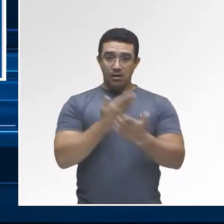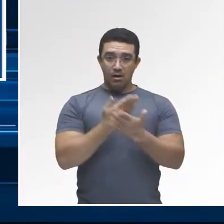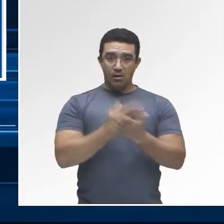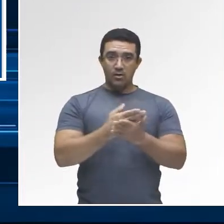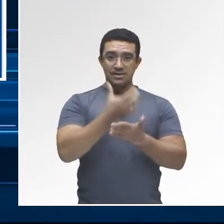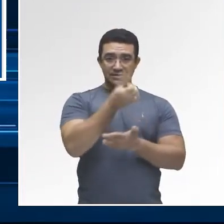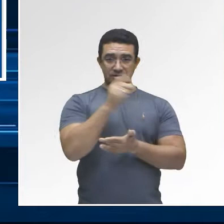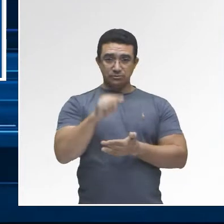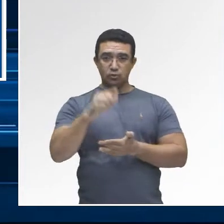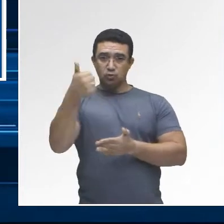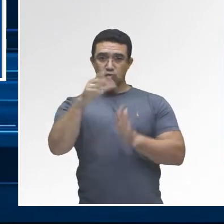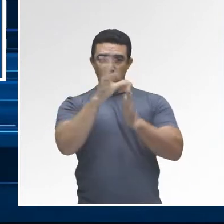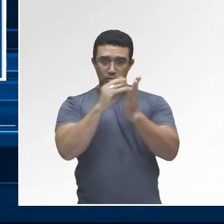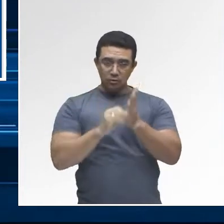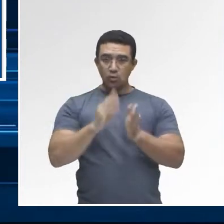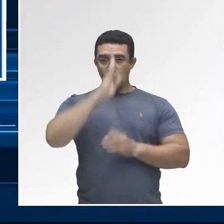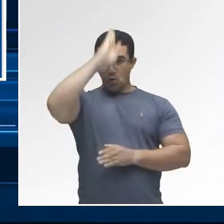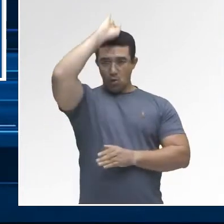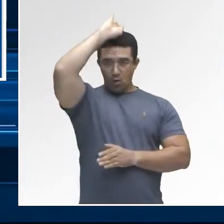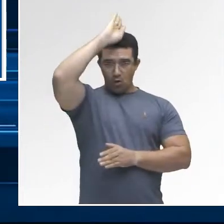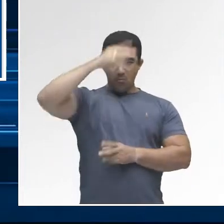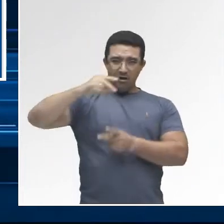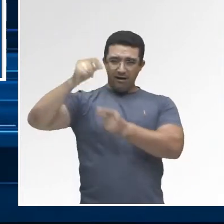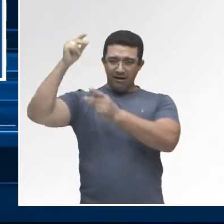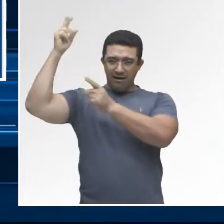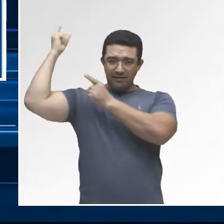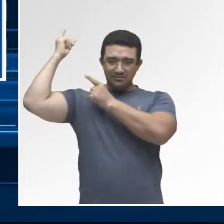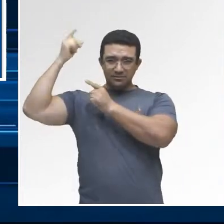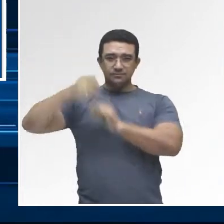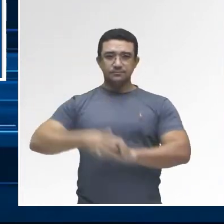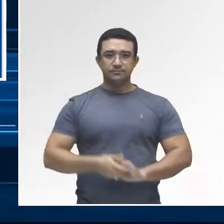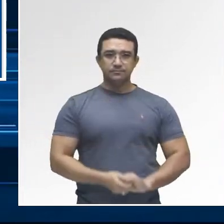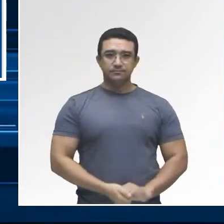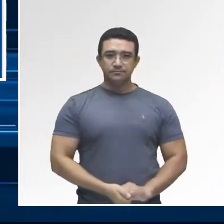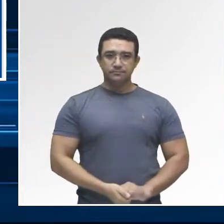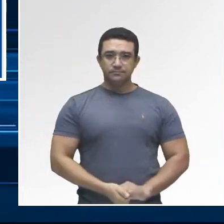Aula 6.1, conteúdo: Roma Antiga.